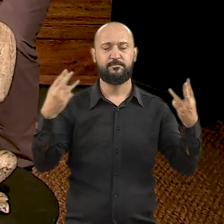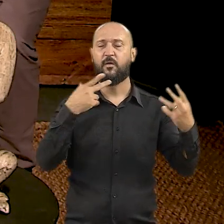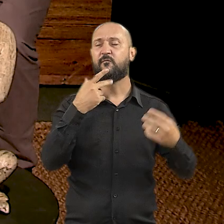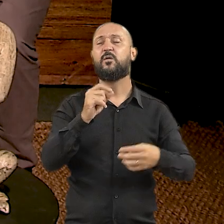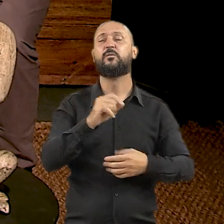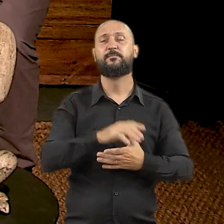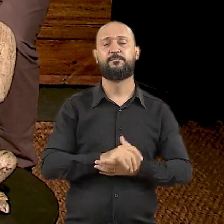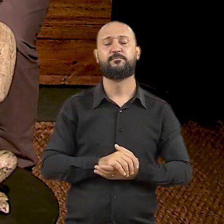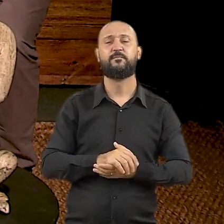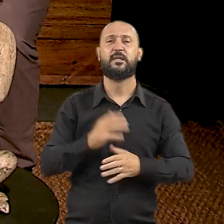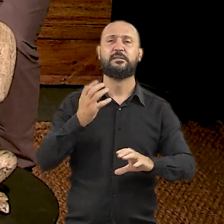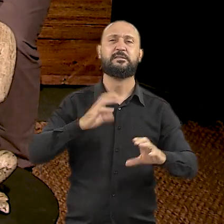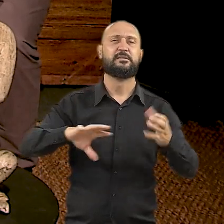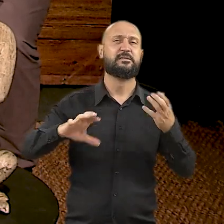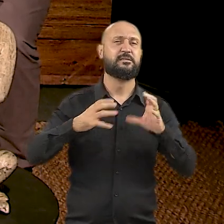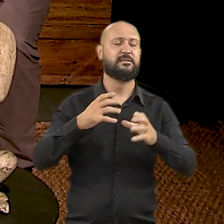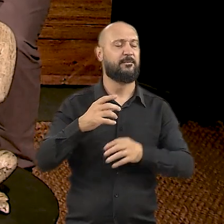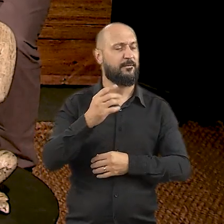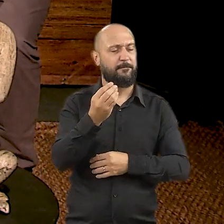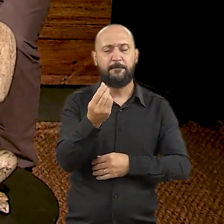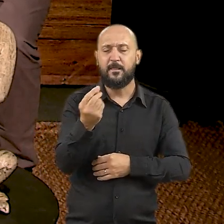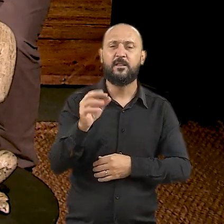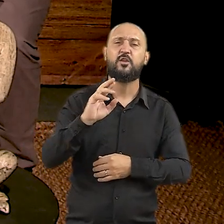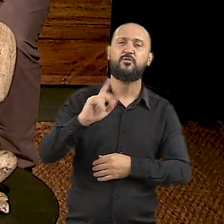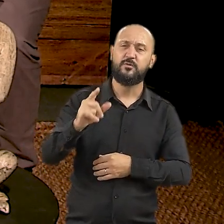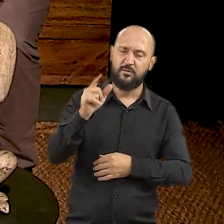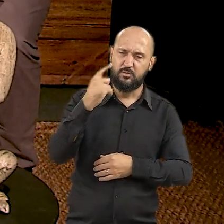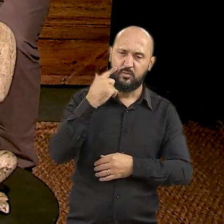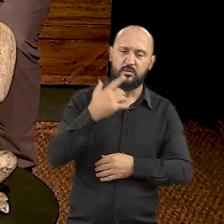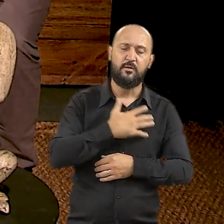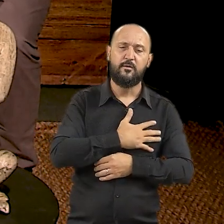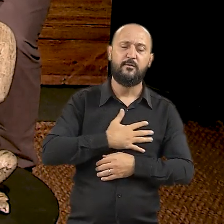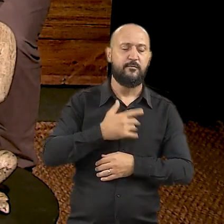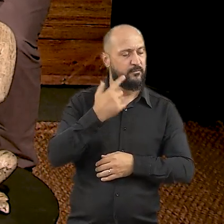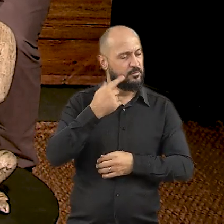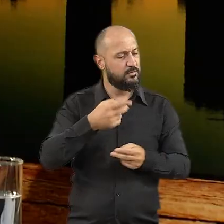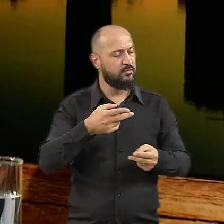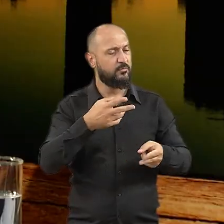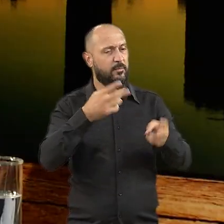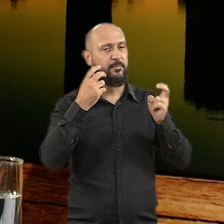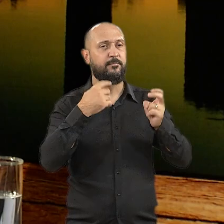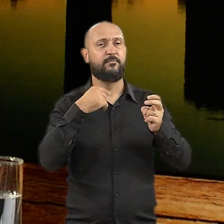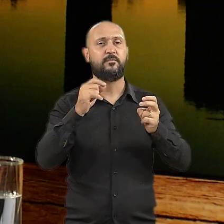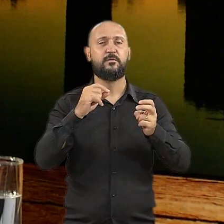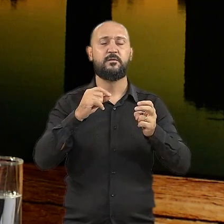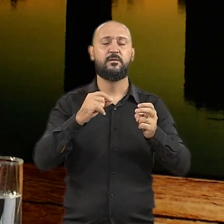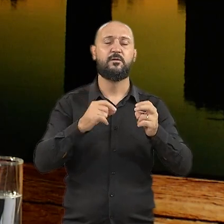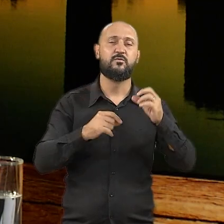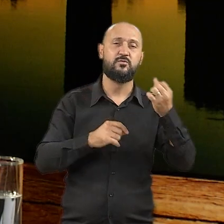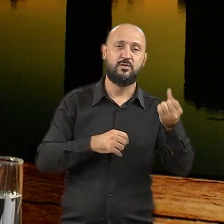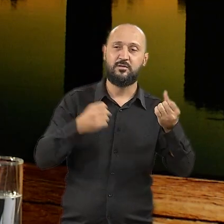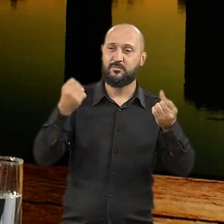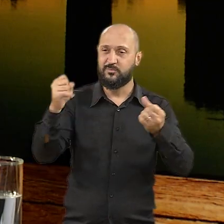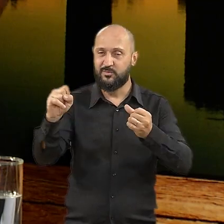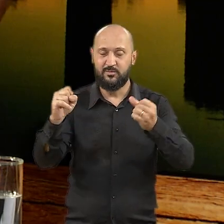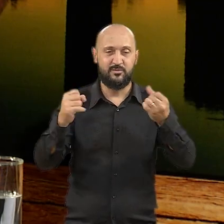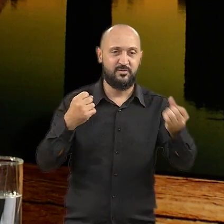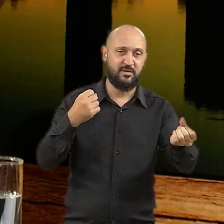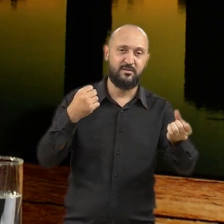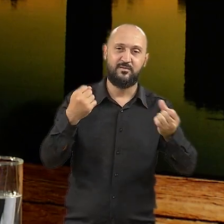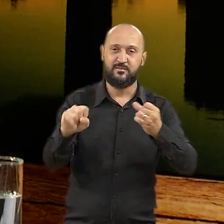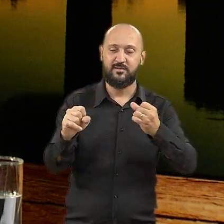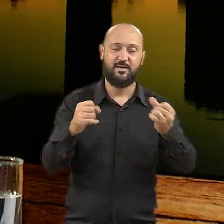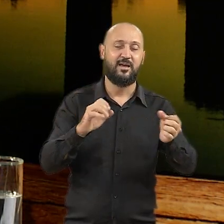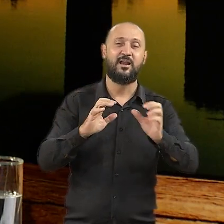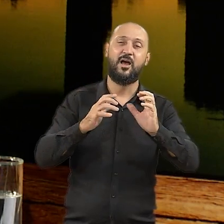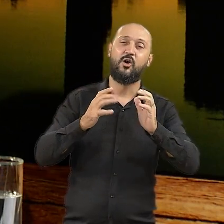falou assim, essa música ela tem um quê diferente. Então, depois eu fui perceber que era um 6x8 já. Ah, era